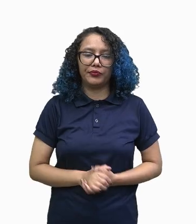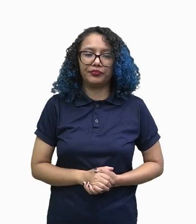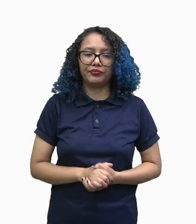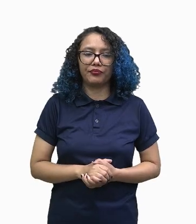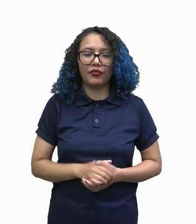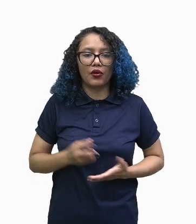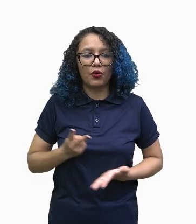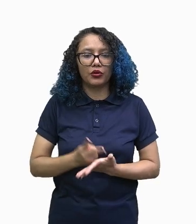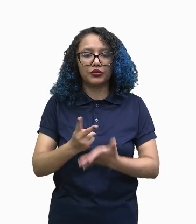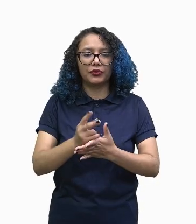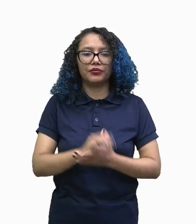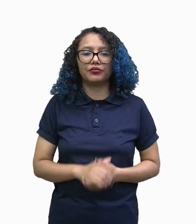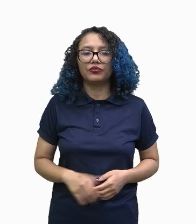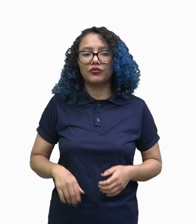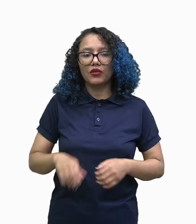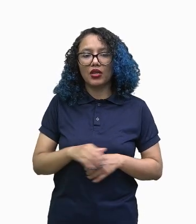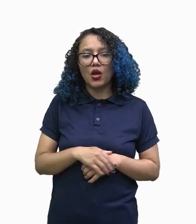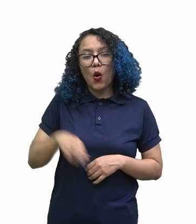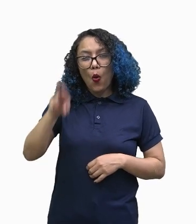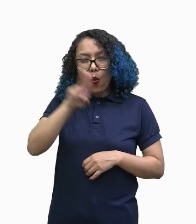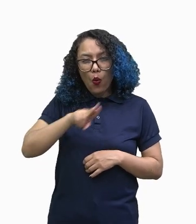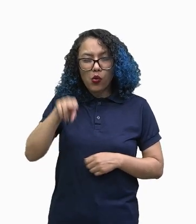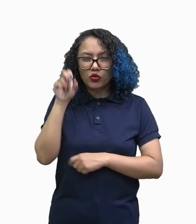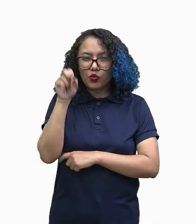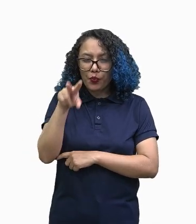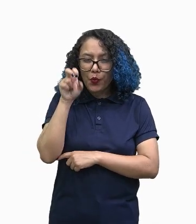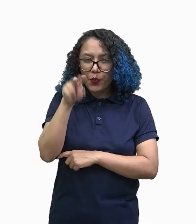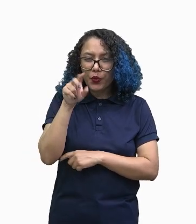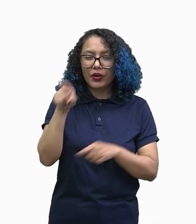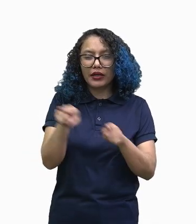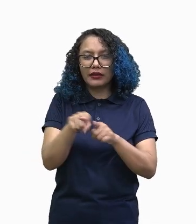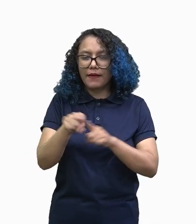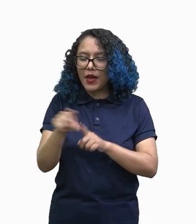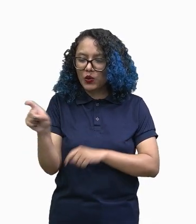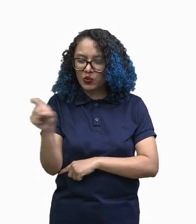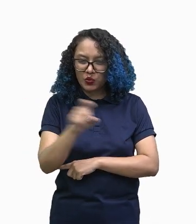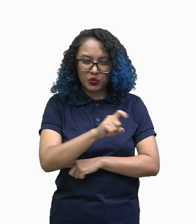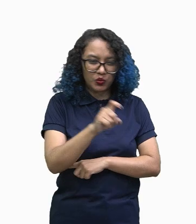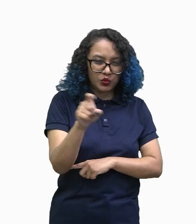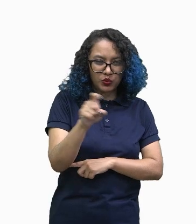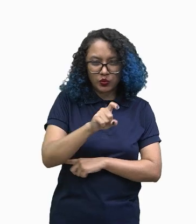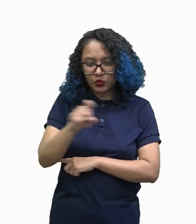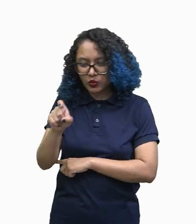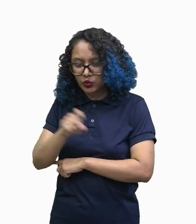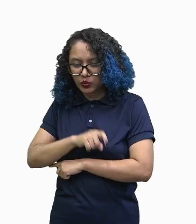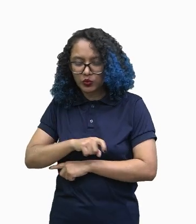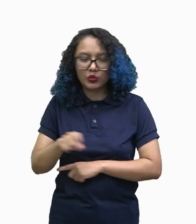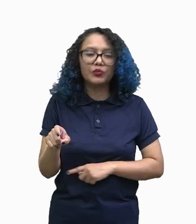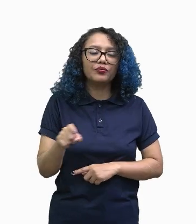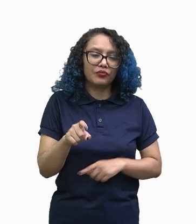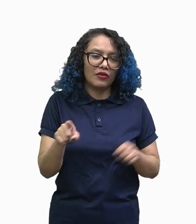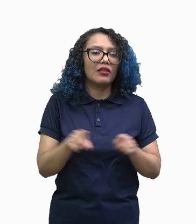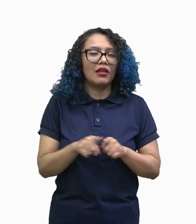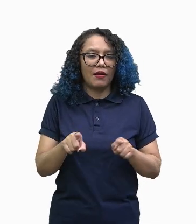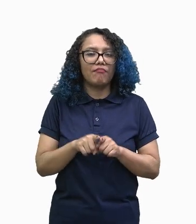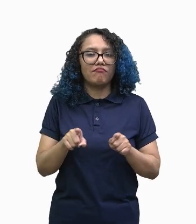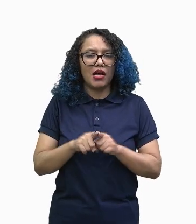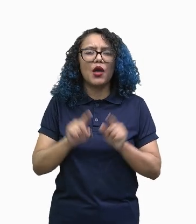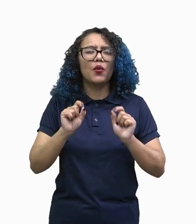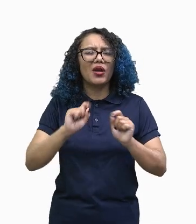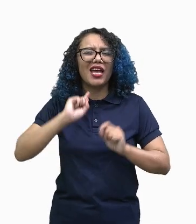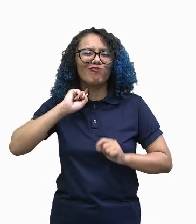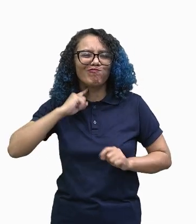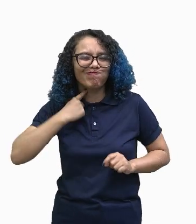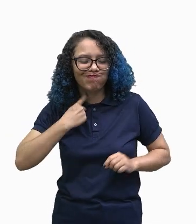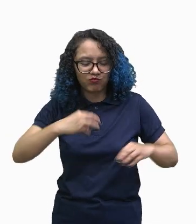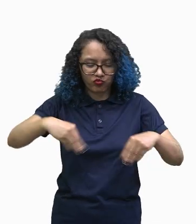incentivo, continuando ali, ó, o uso incentivo de agrotóxicos e fertilizantes, né, que isso causa contaminação do